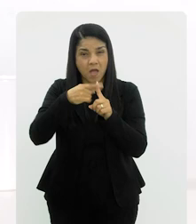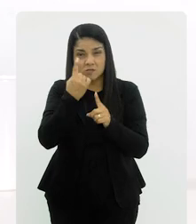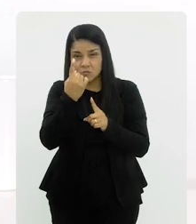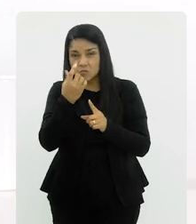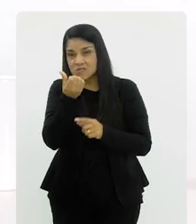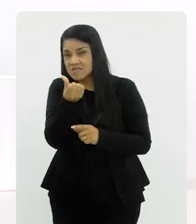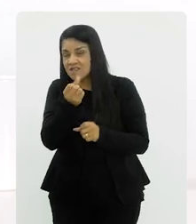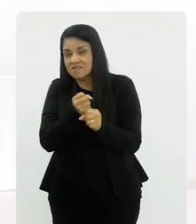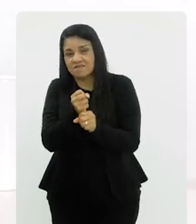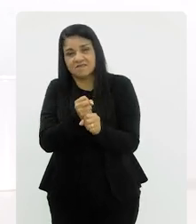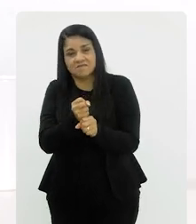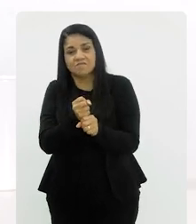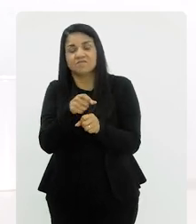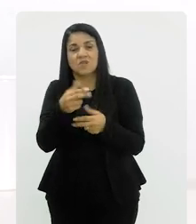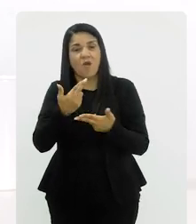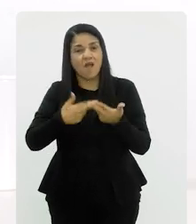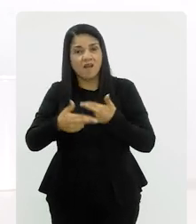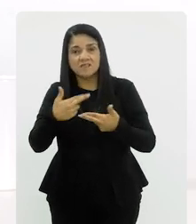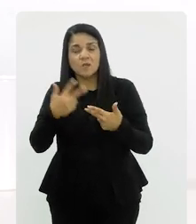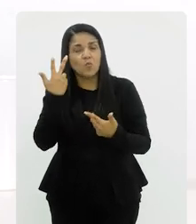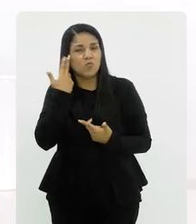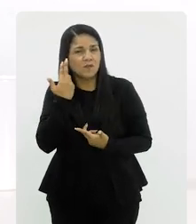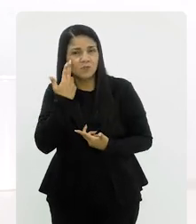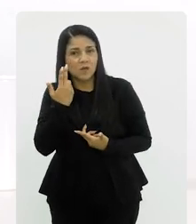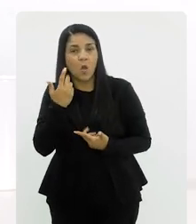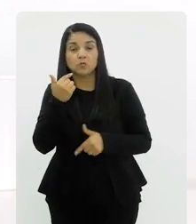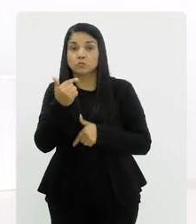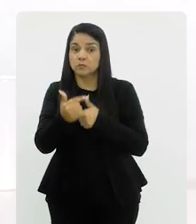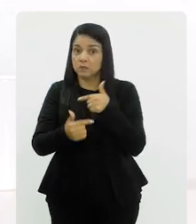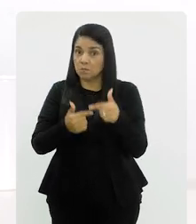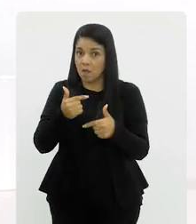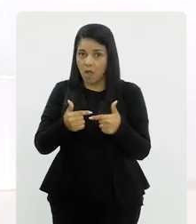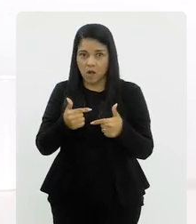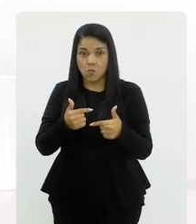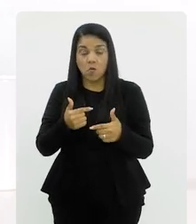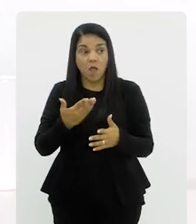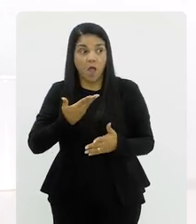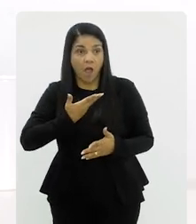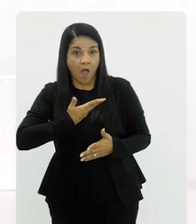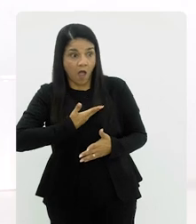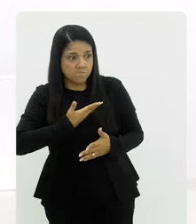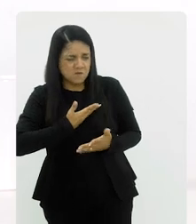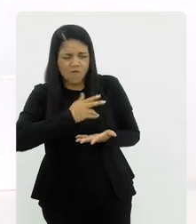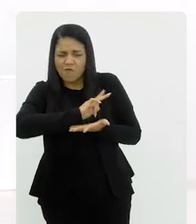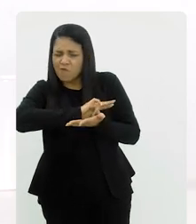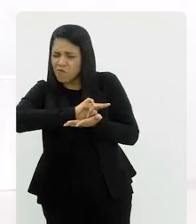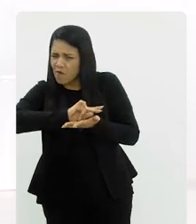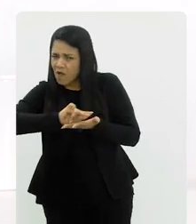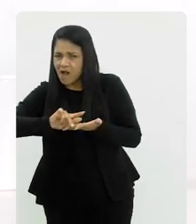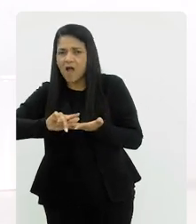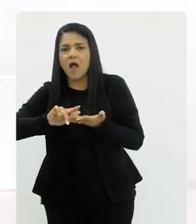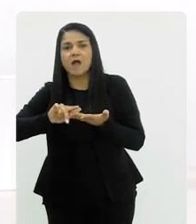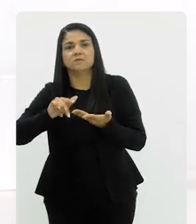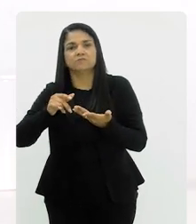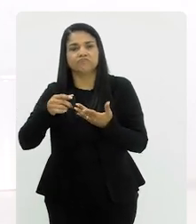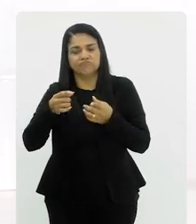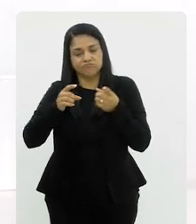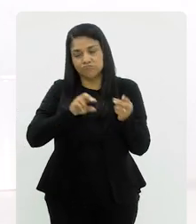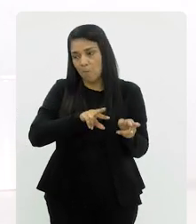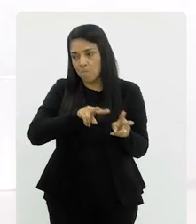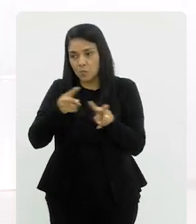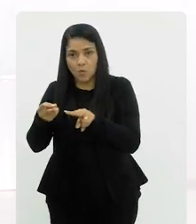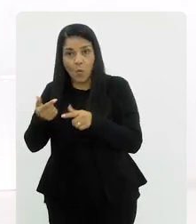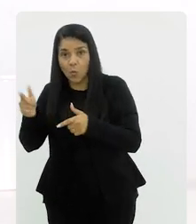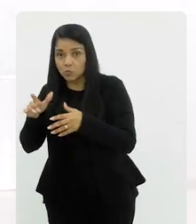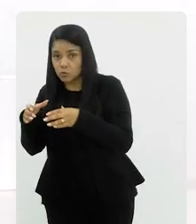mais 6 anos, né? E a relação acabou se desgastando, uma relação natural, de trabalho, né? Não de amizade, acho que eu deixei muitos amigos lá,